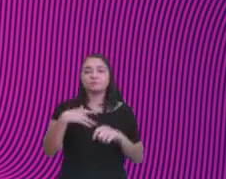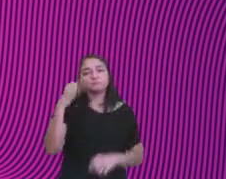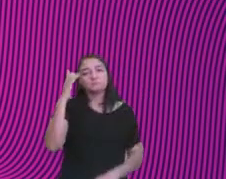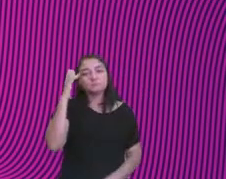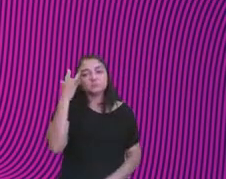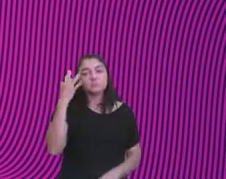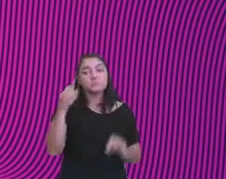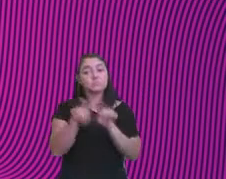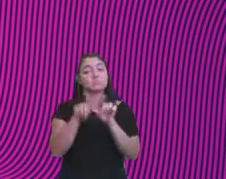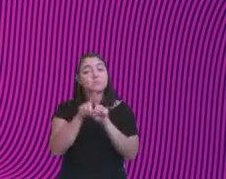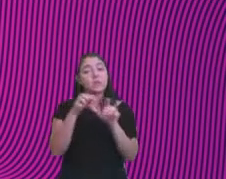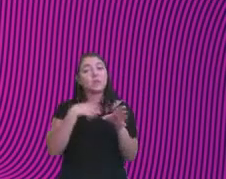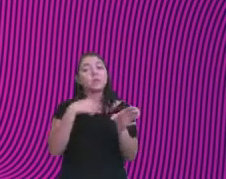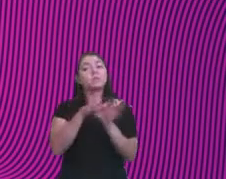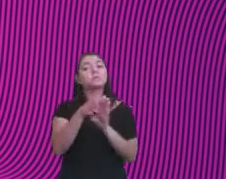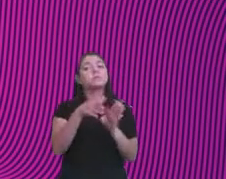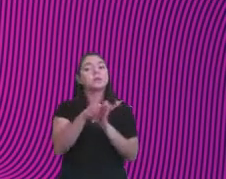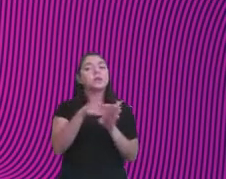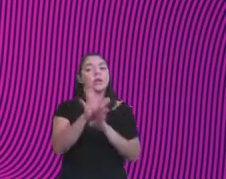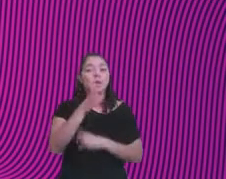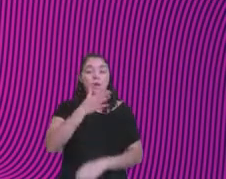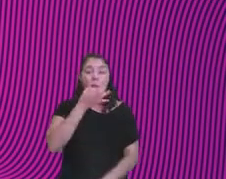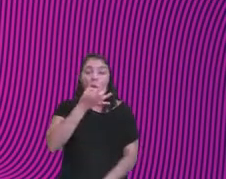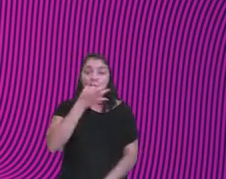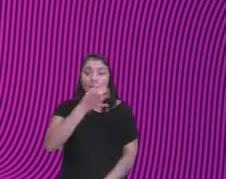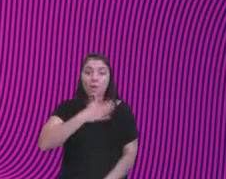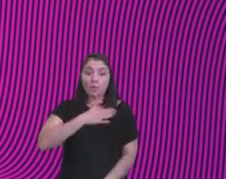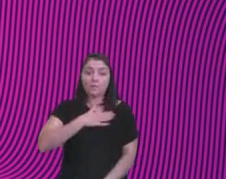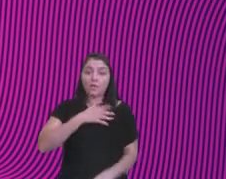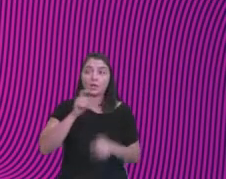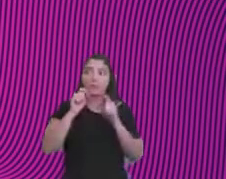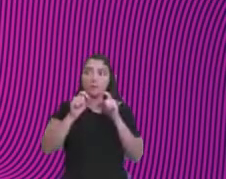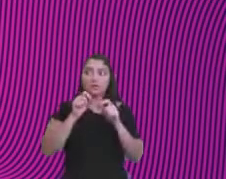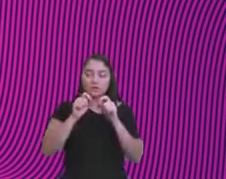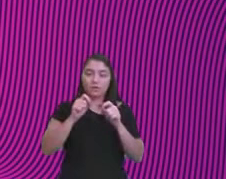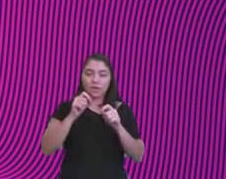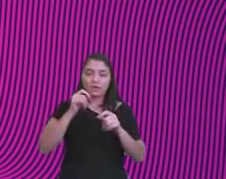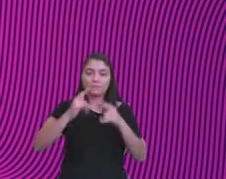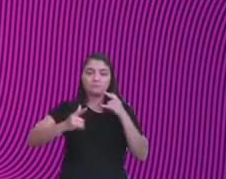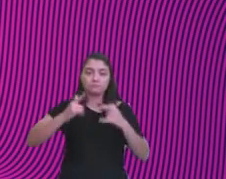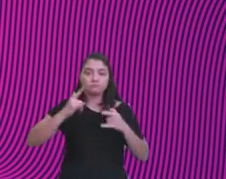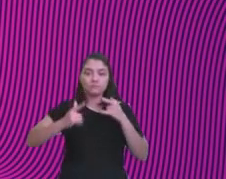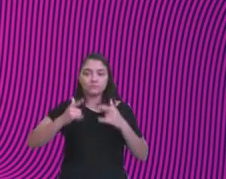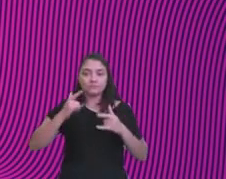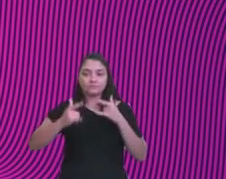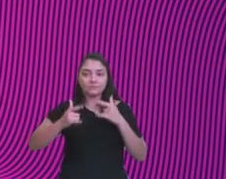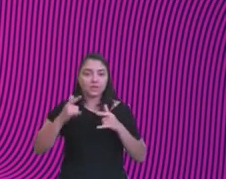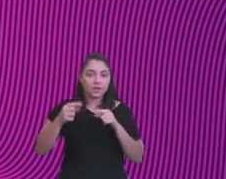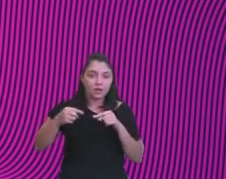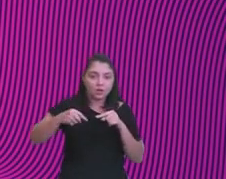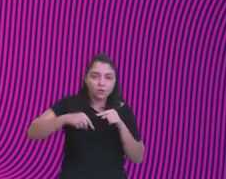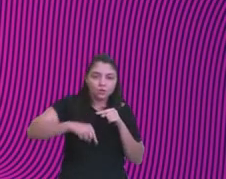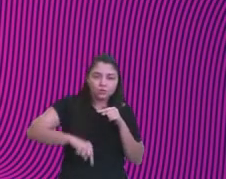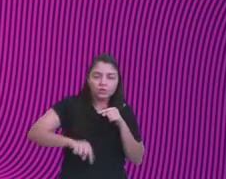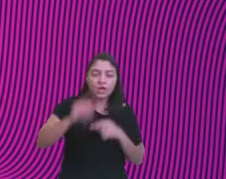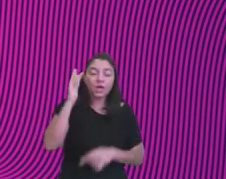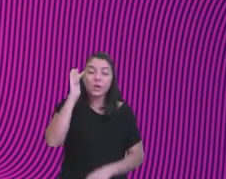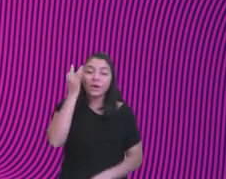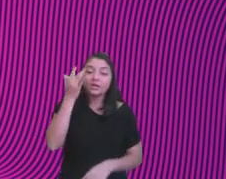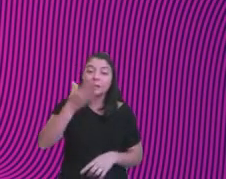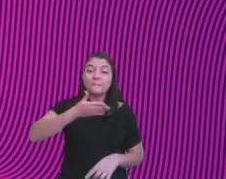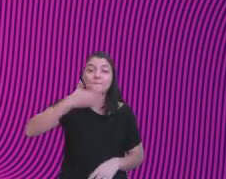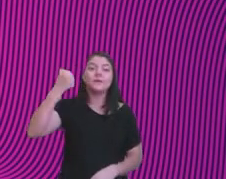sugeriria para ele, com minha opinião, eu acho que o Watch and Wait, a melhor avaliação é a avaliação radiológica dele,